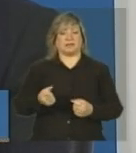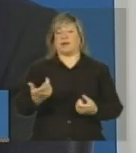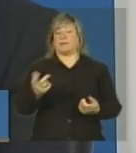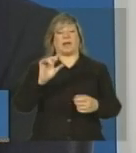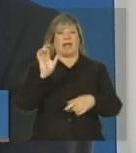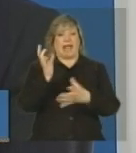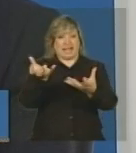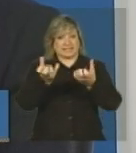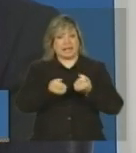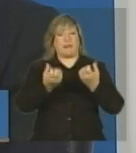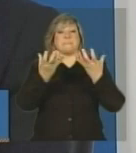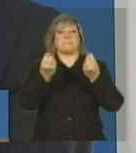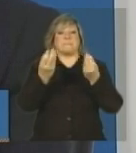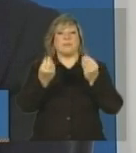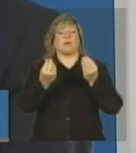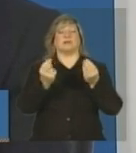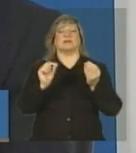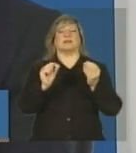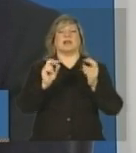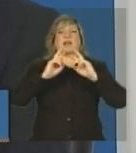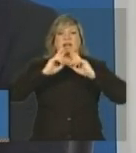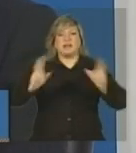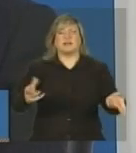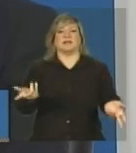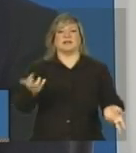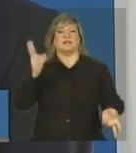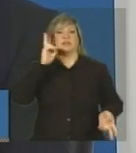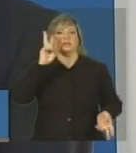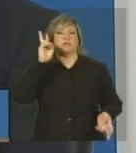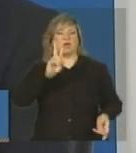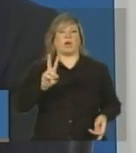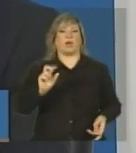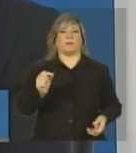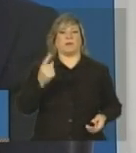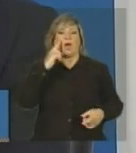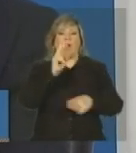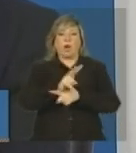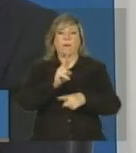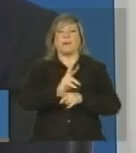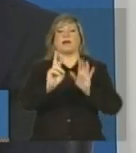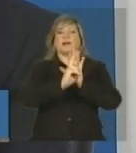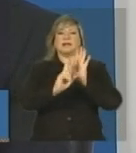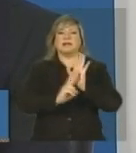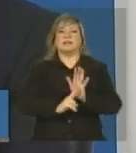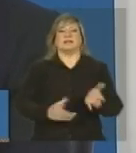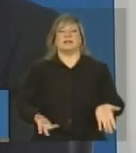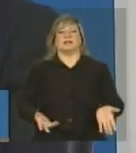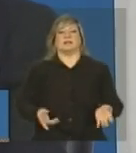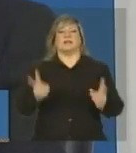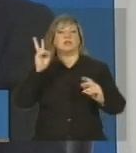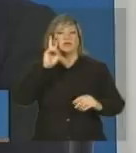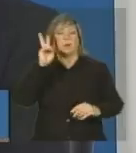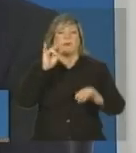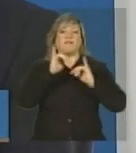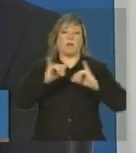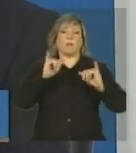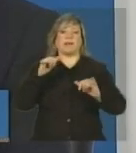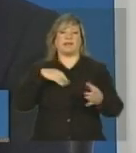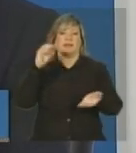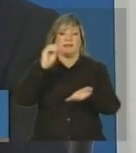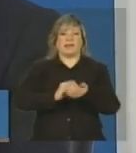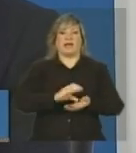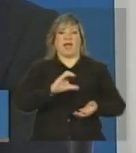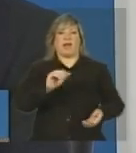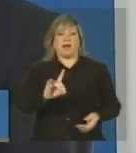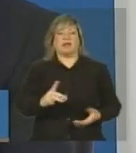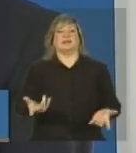muitos apontamentos sobre algumas divergências em termos de acompanhamento de condicionalidade, algumas divergências sobre dados que estão no cadastro e as